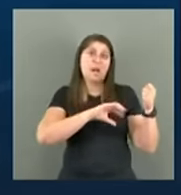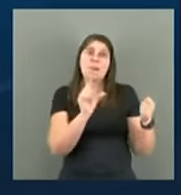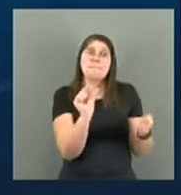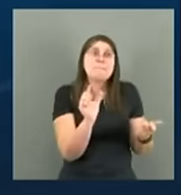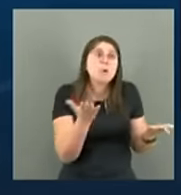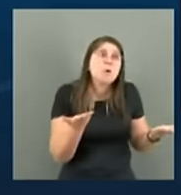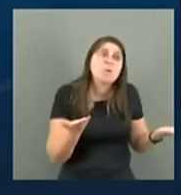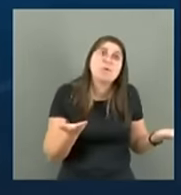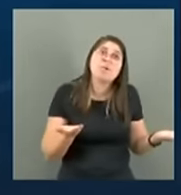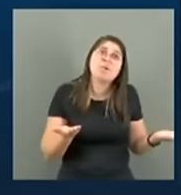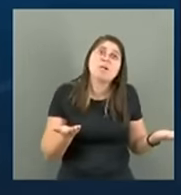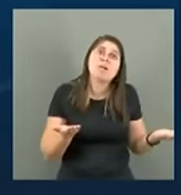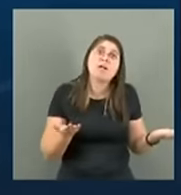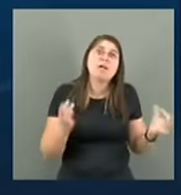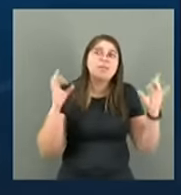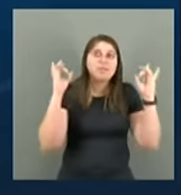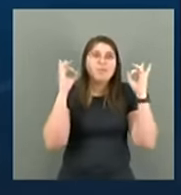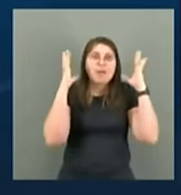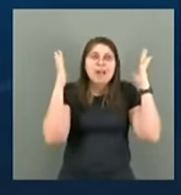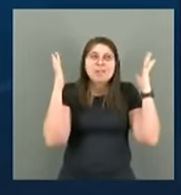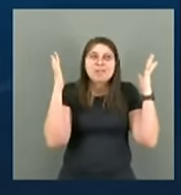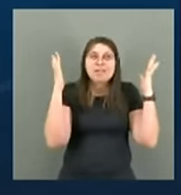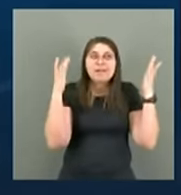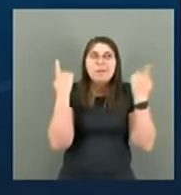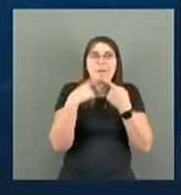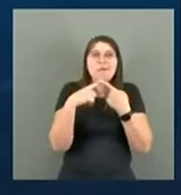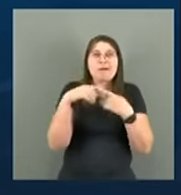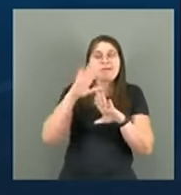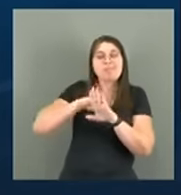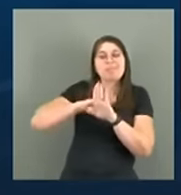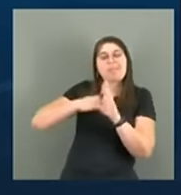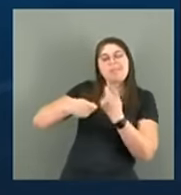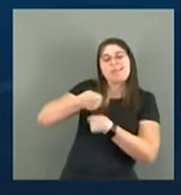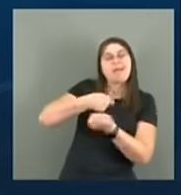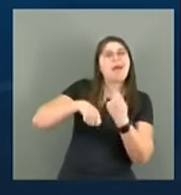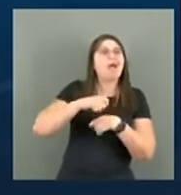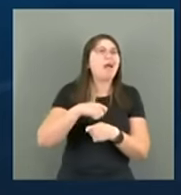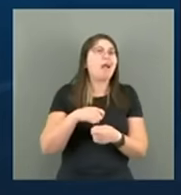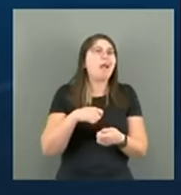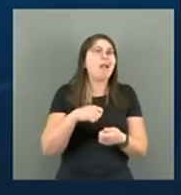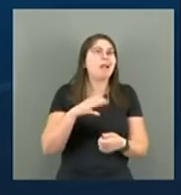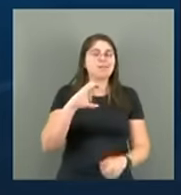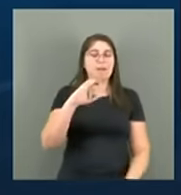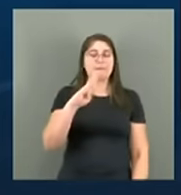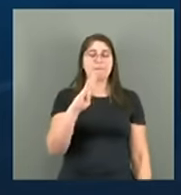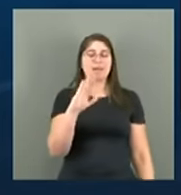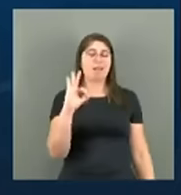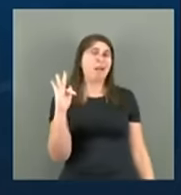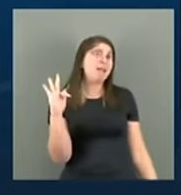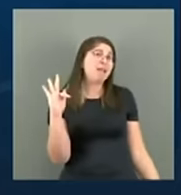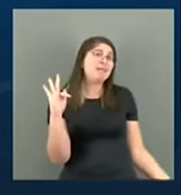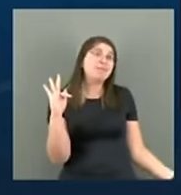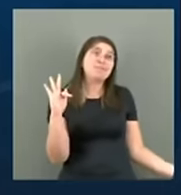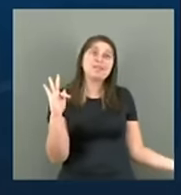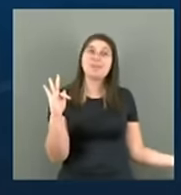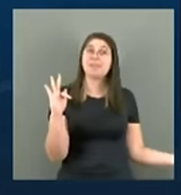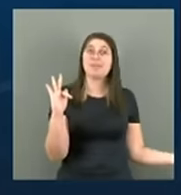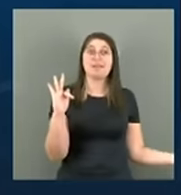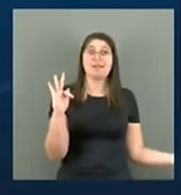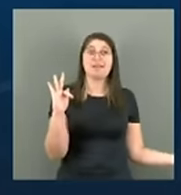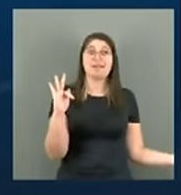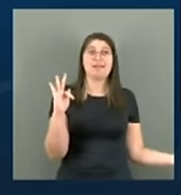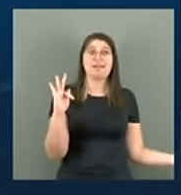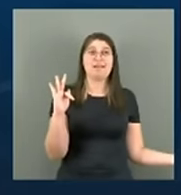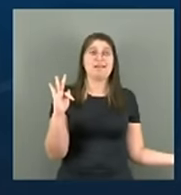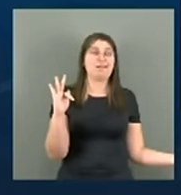que eu tô falando, o gatilho do futebol tá na máfia. Qual é a máfia? Da federação, da CBF. Entende que os caras não